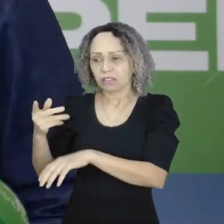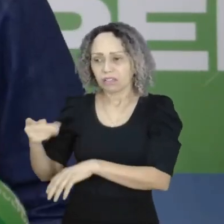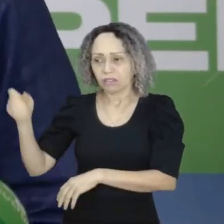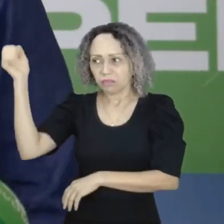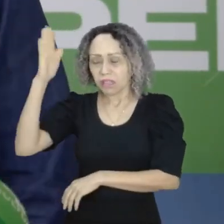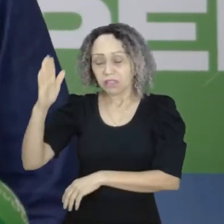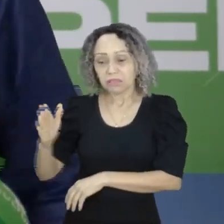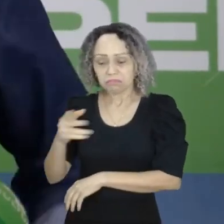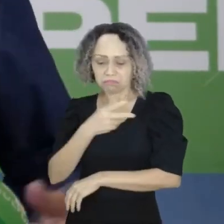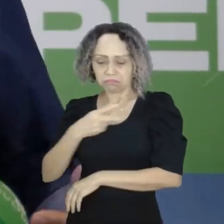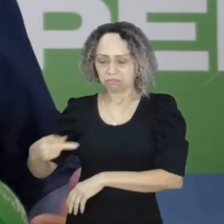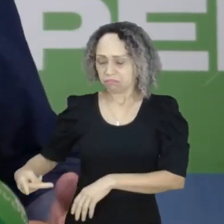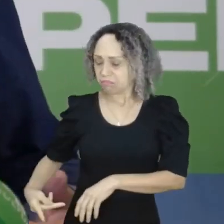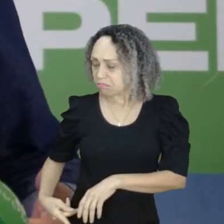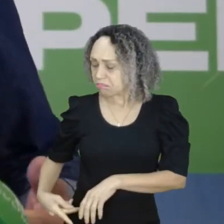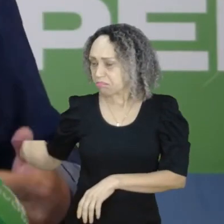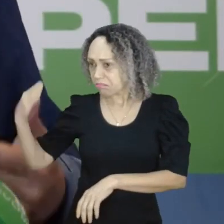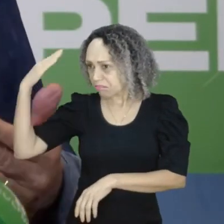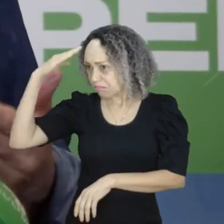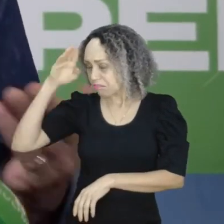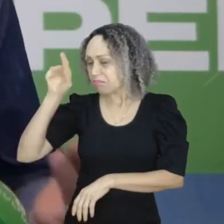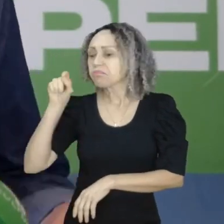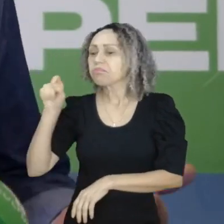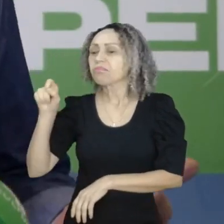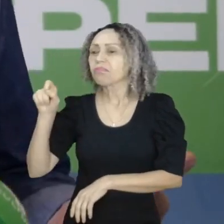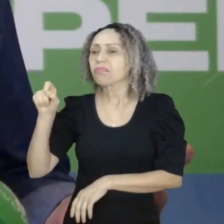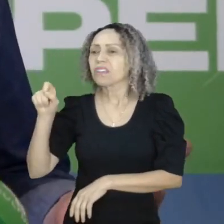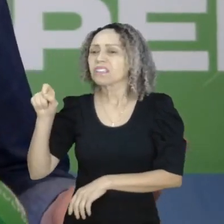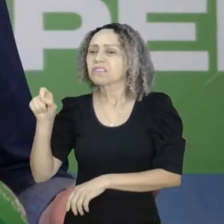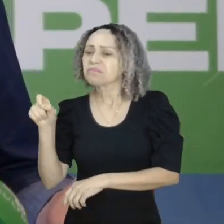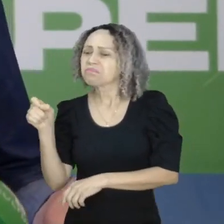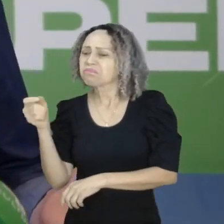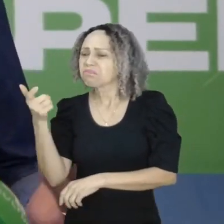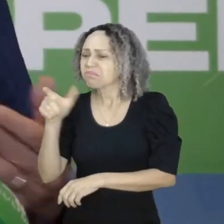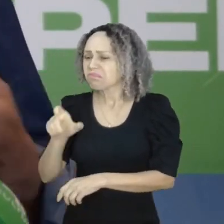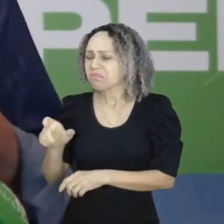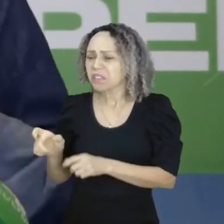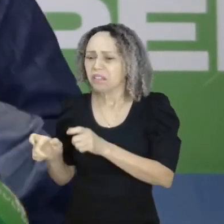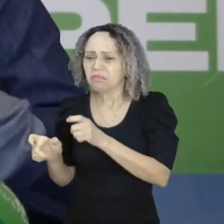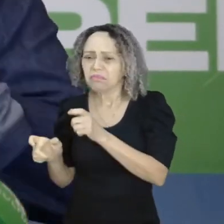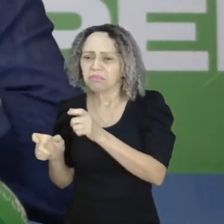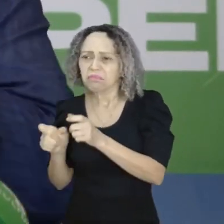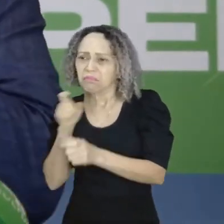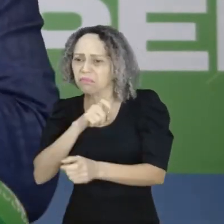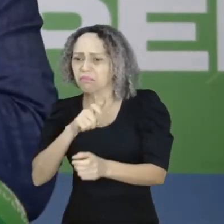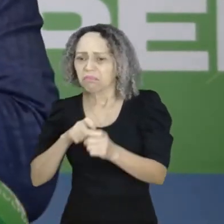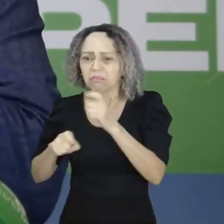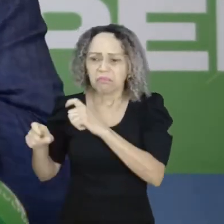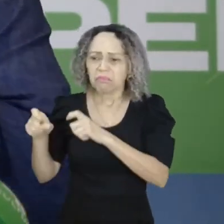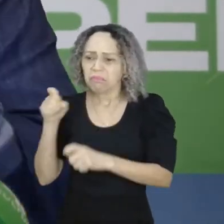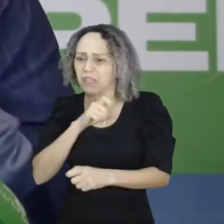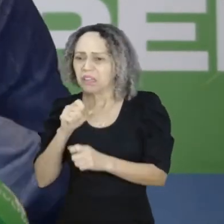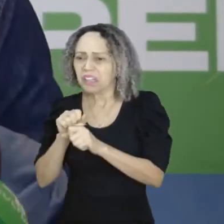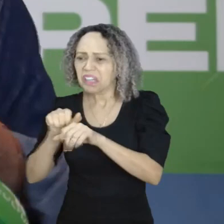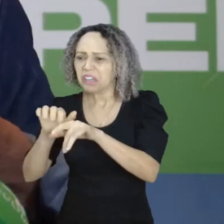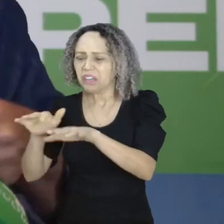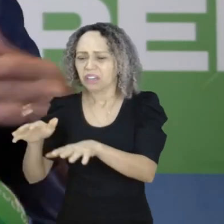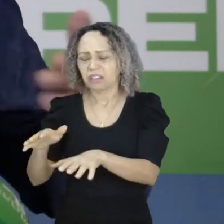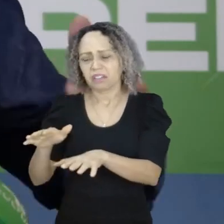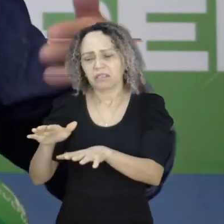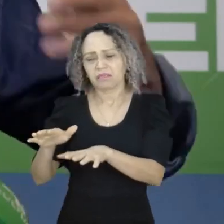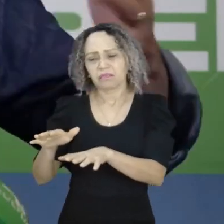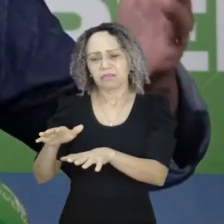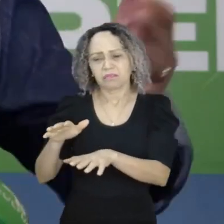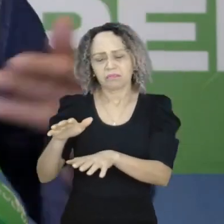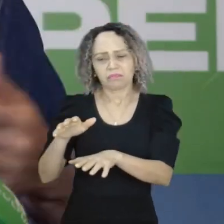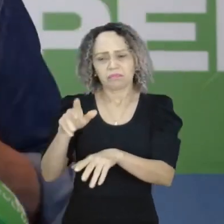da República tenta mais uma vez contar mentira para a sociedade brasileira, a ponto do presidente ficar muito preocupado em dar